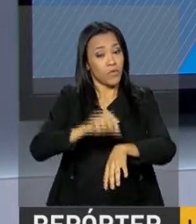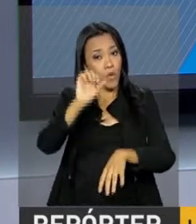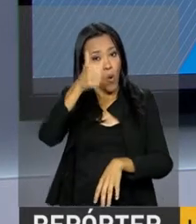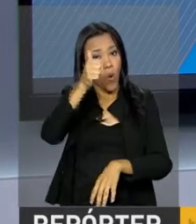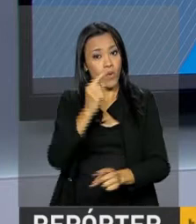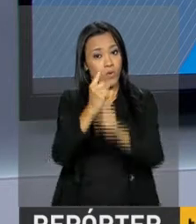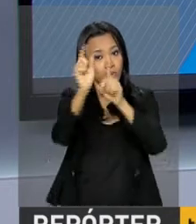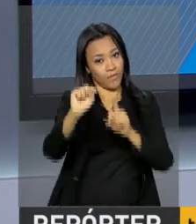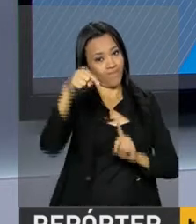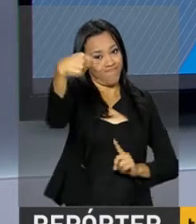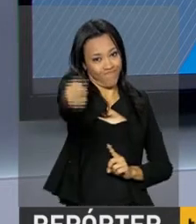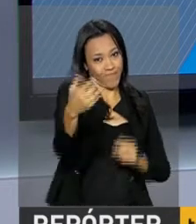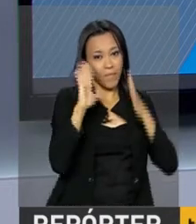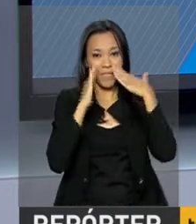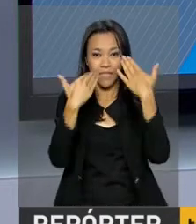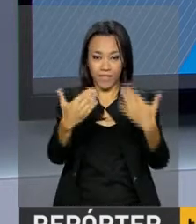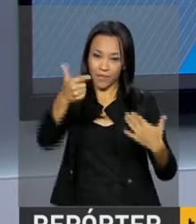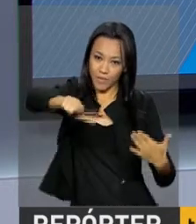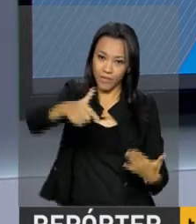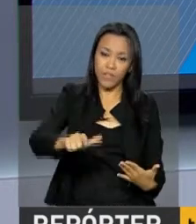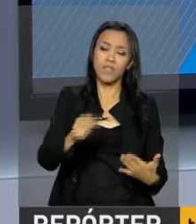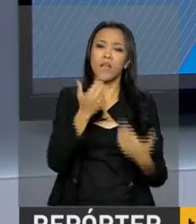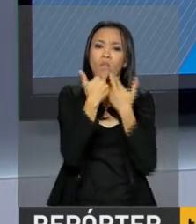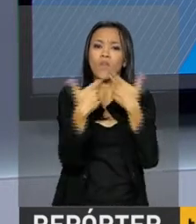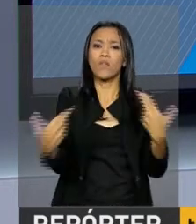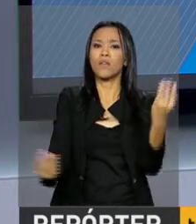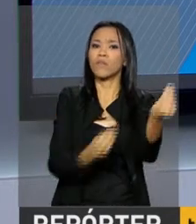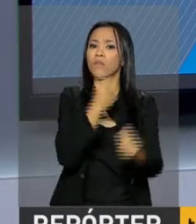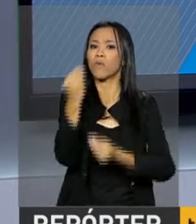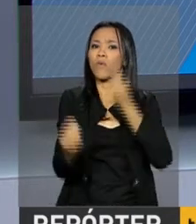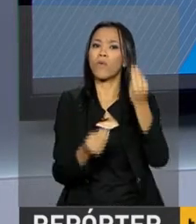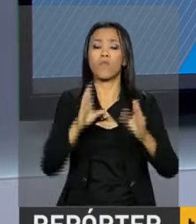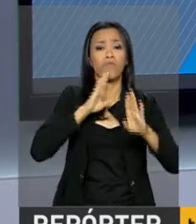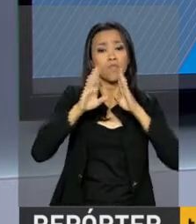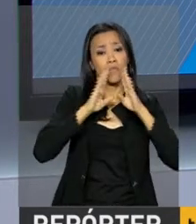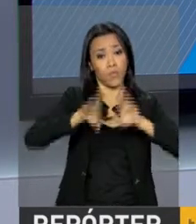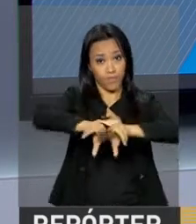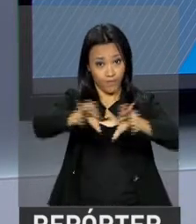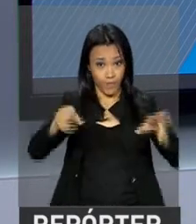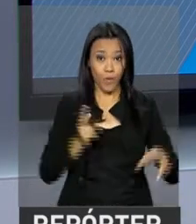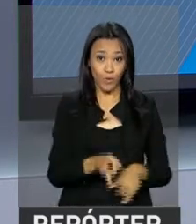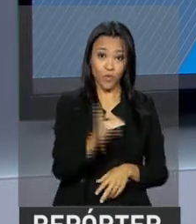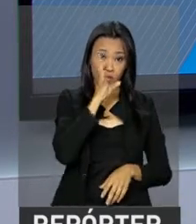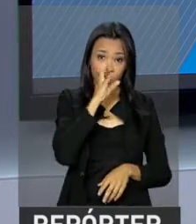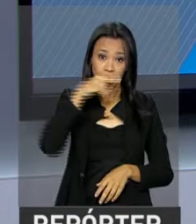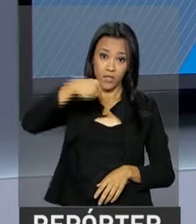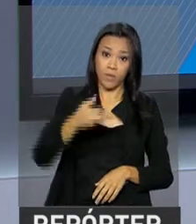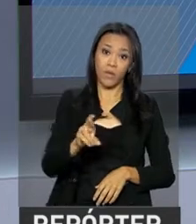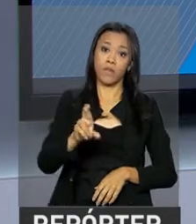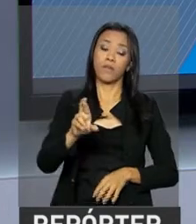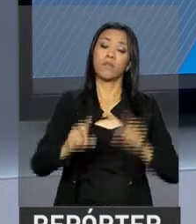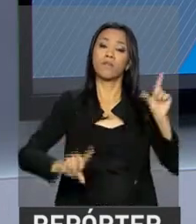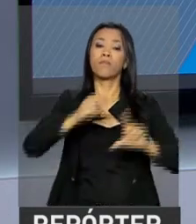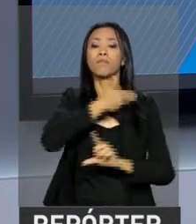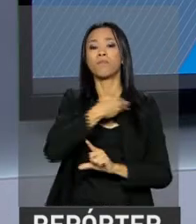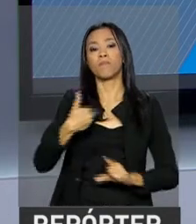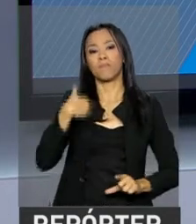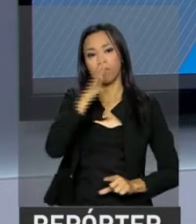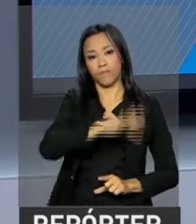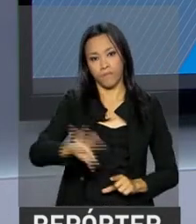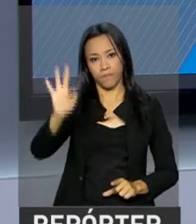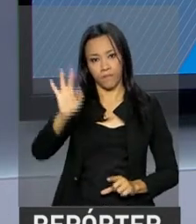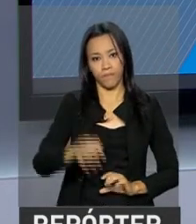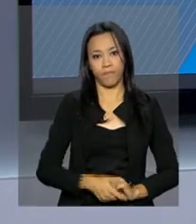próxima edição do repórter br acompanha as novidades também em nossas redes sociais continue com a gente aqui na nbr a tv do governo